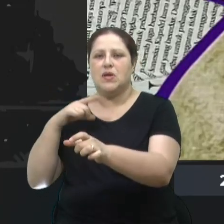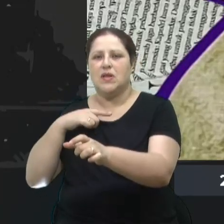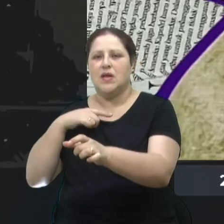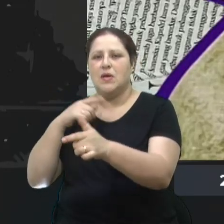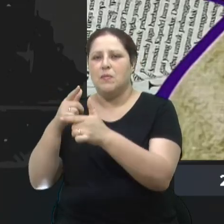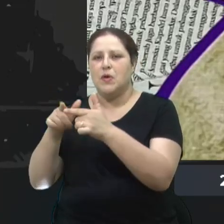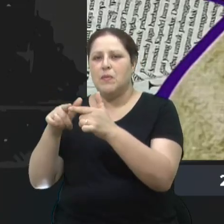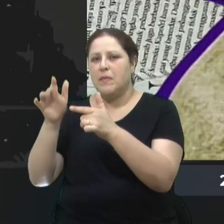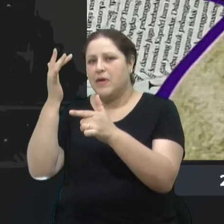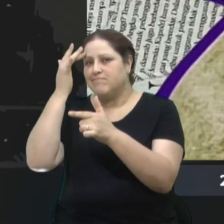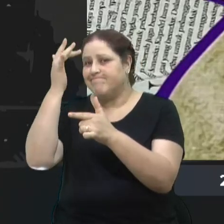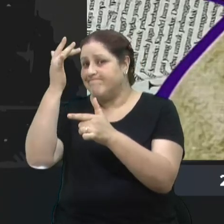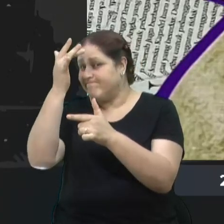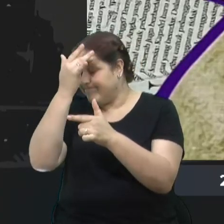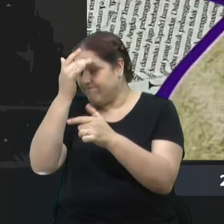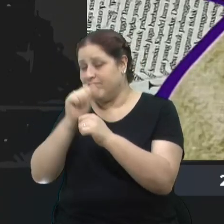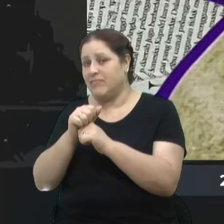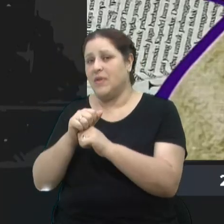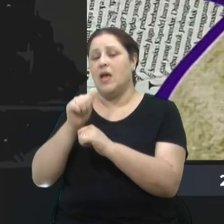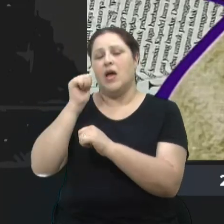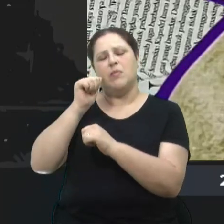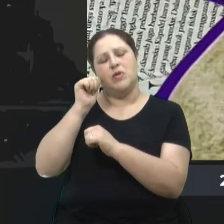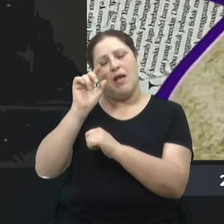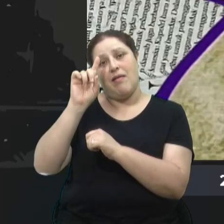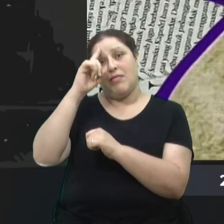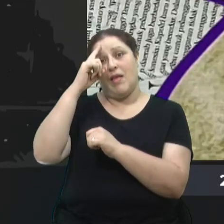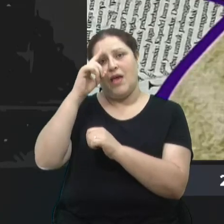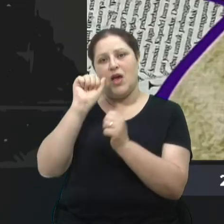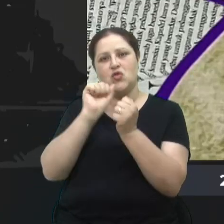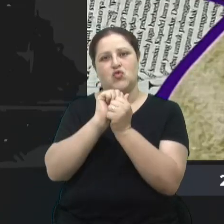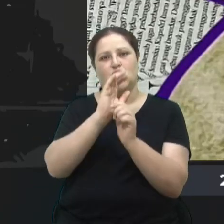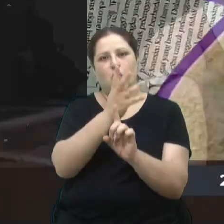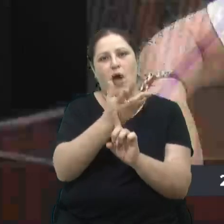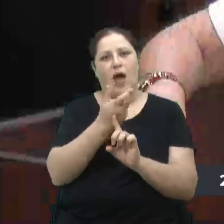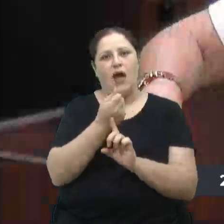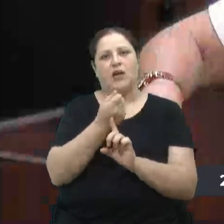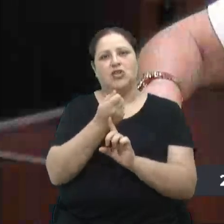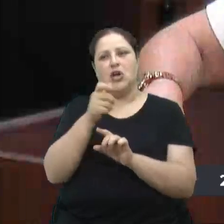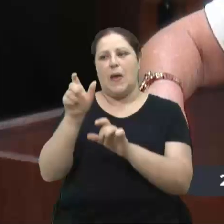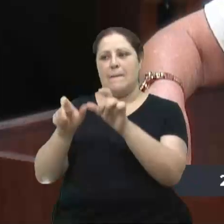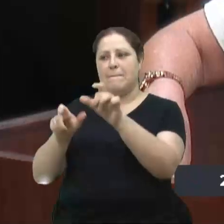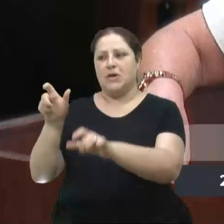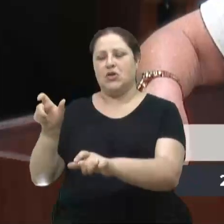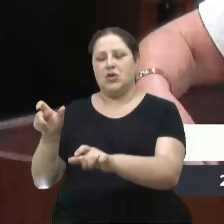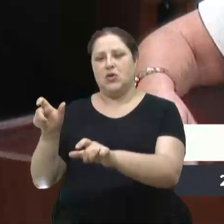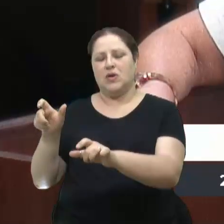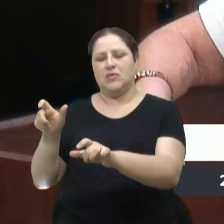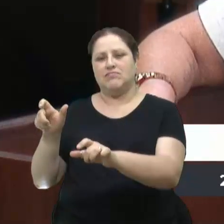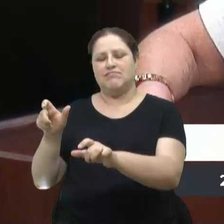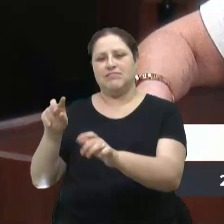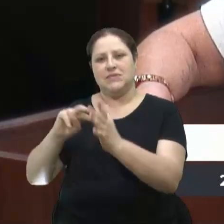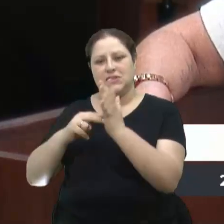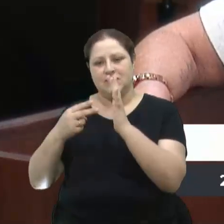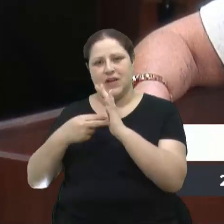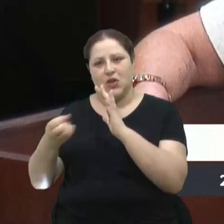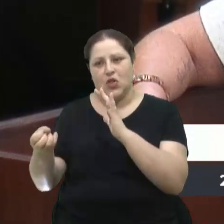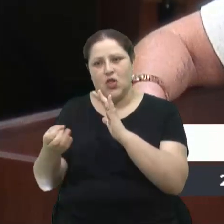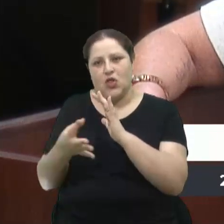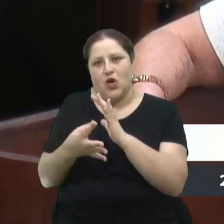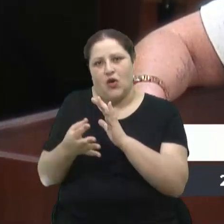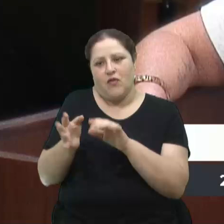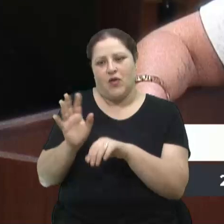a arte para que seus pacientes ressignificassem sua doença e foi acusada